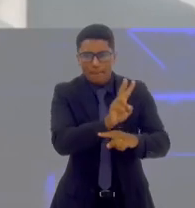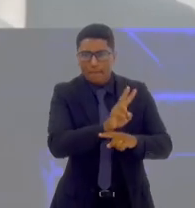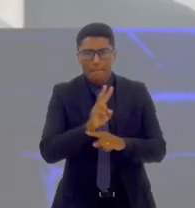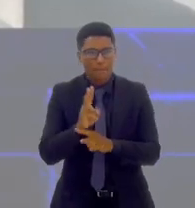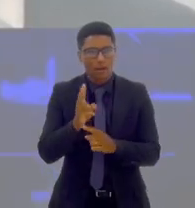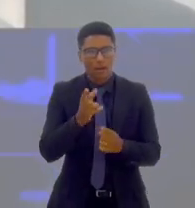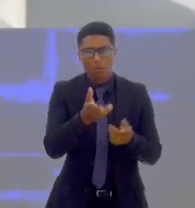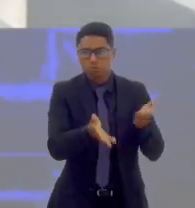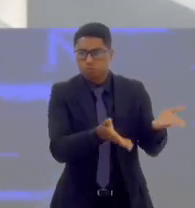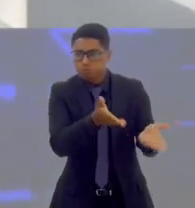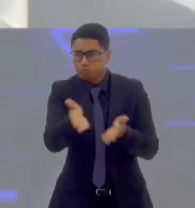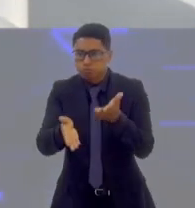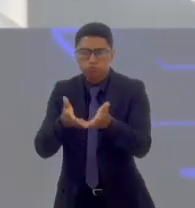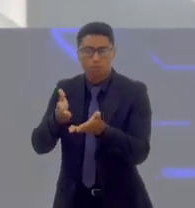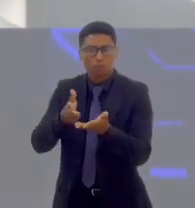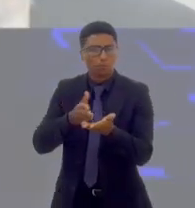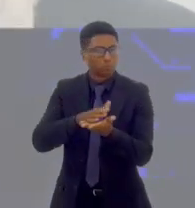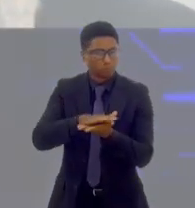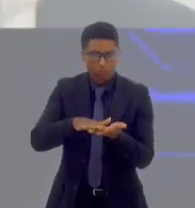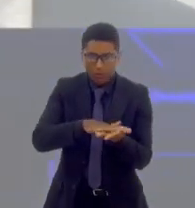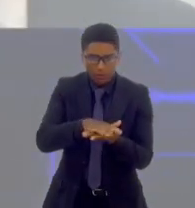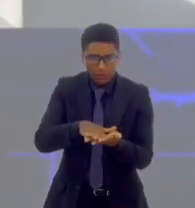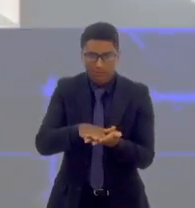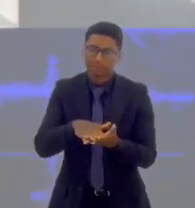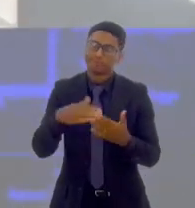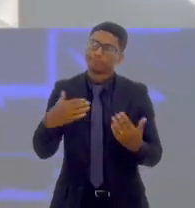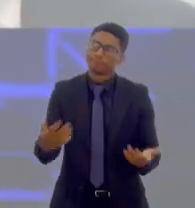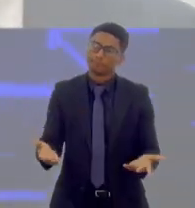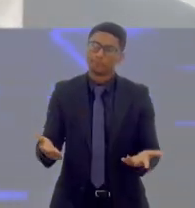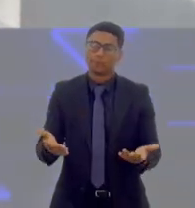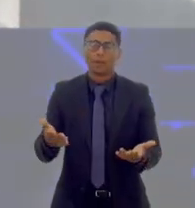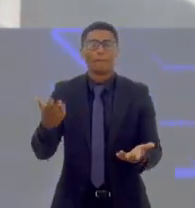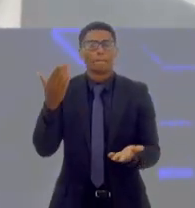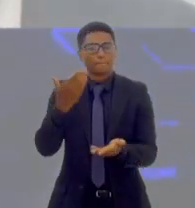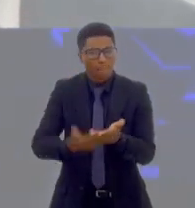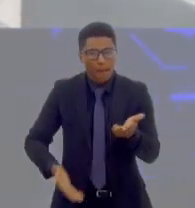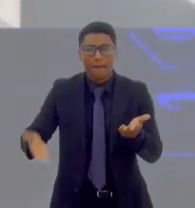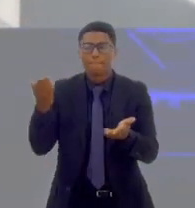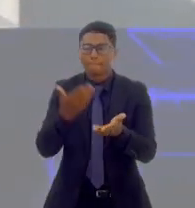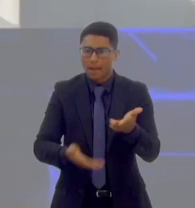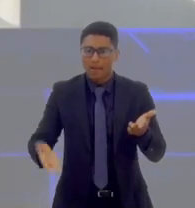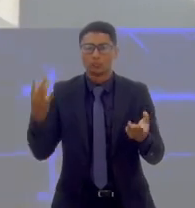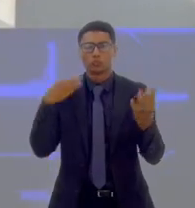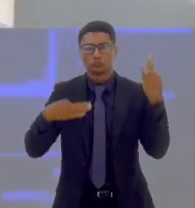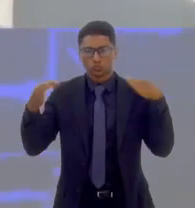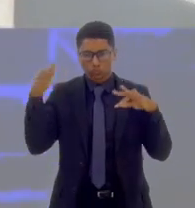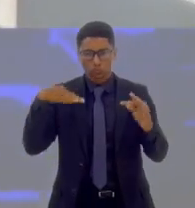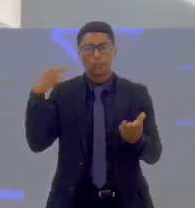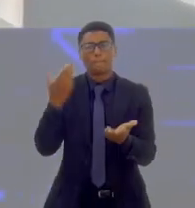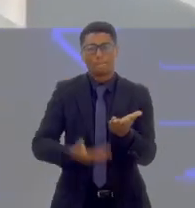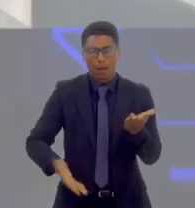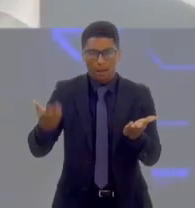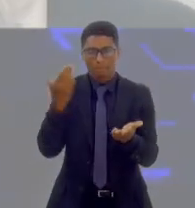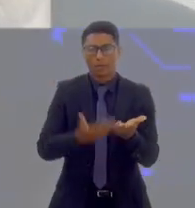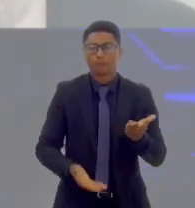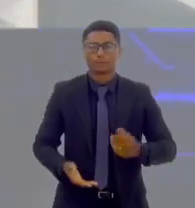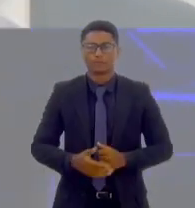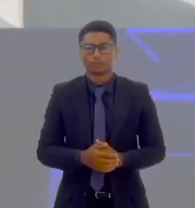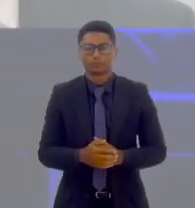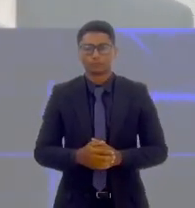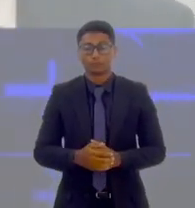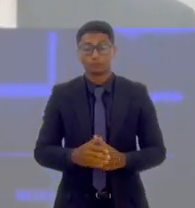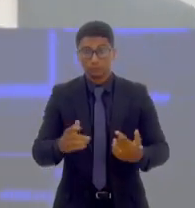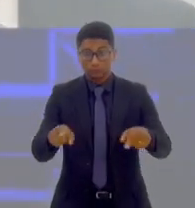protegido, um meio ambiente atrativo, nós perdemos muito desse capital do turismo. Mas, tirando